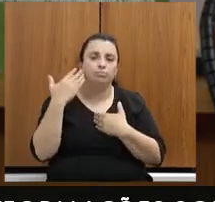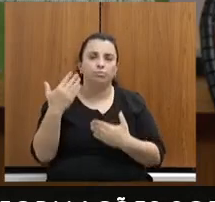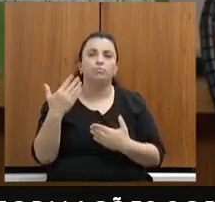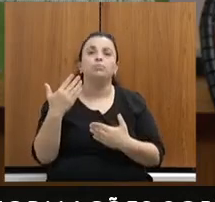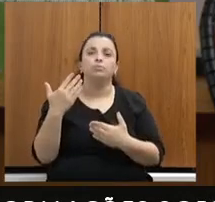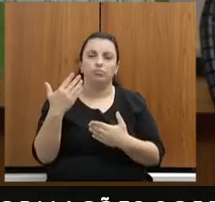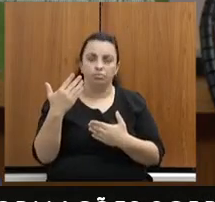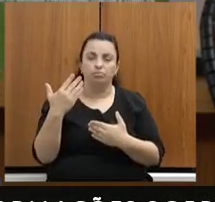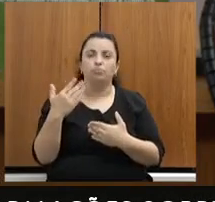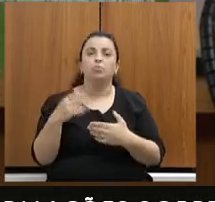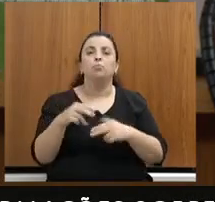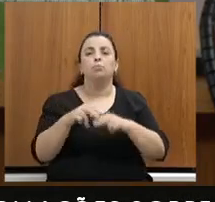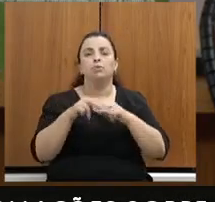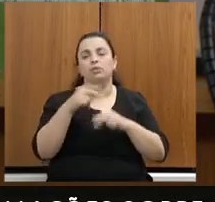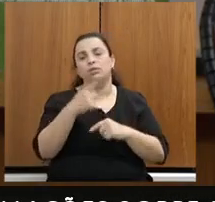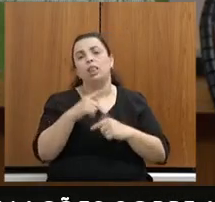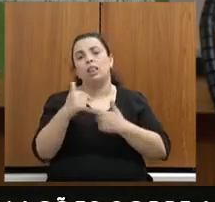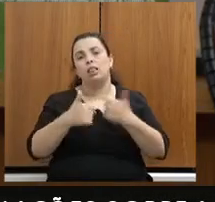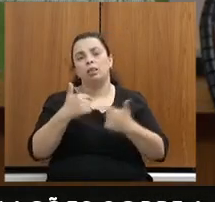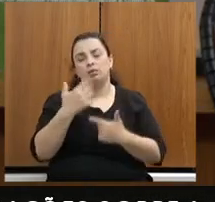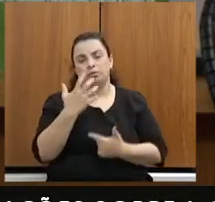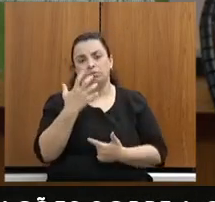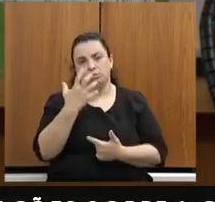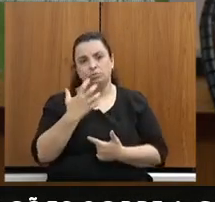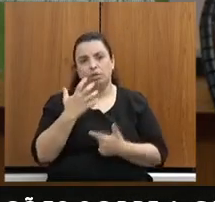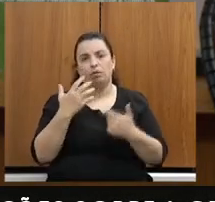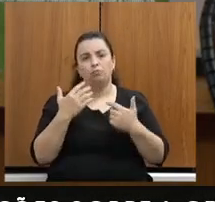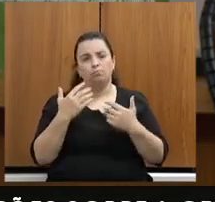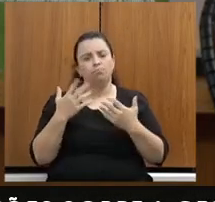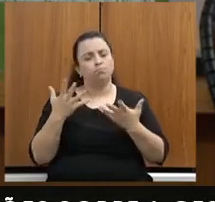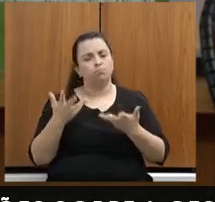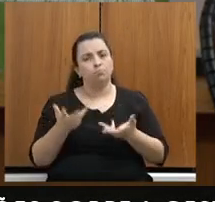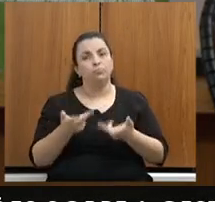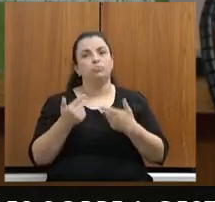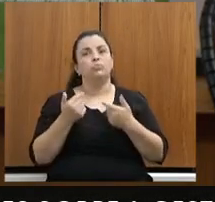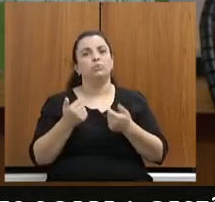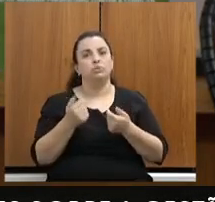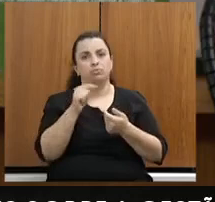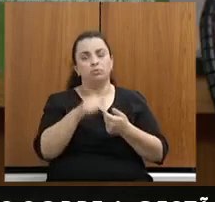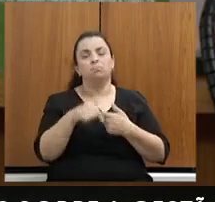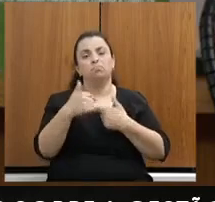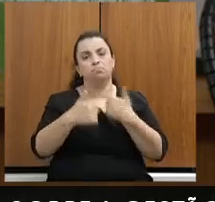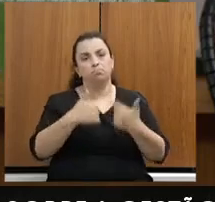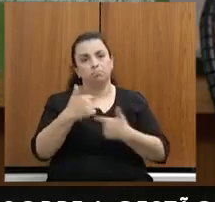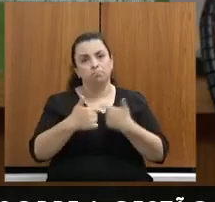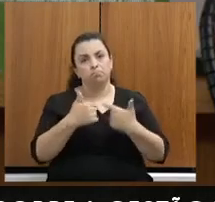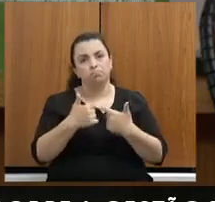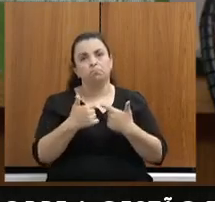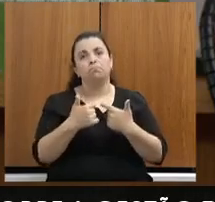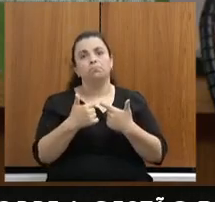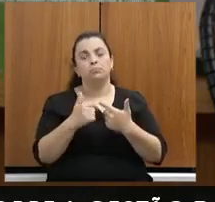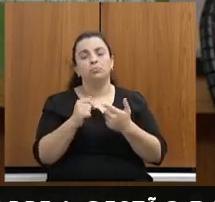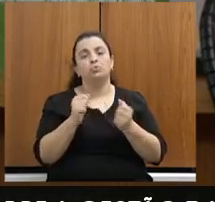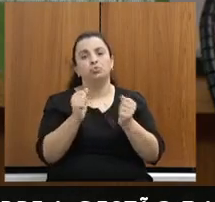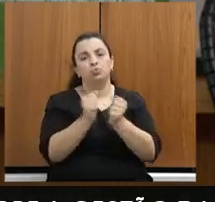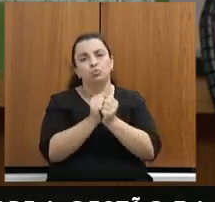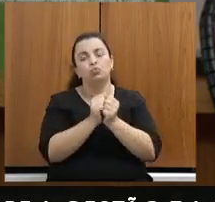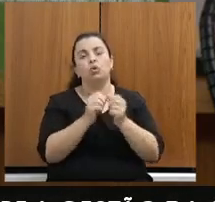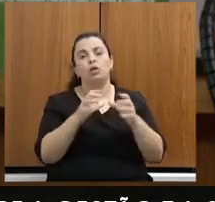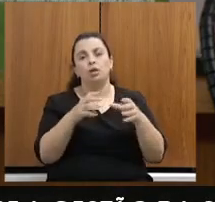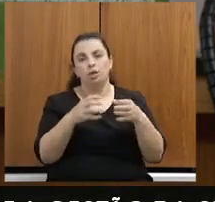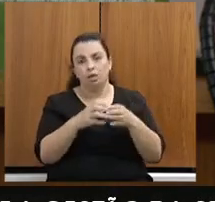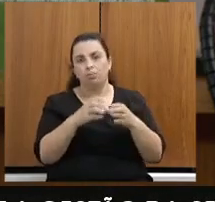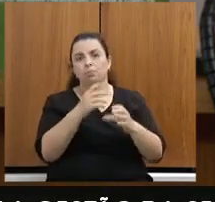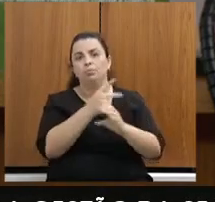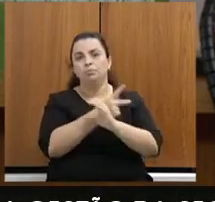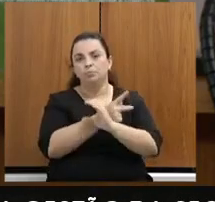pelo por esse trabalho tão sério e honrado que vossa excelência tem feito aí junto com sua equipe da Polícia Civil